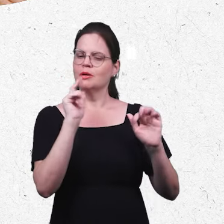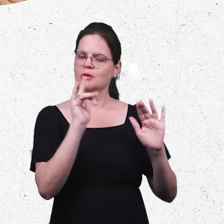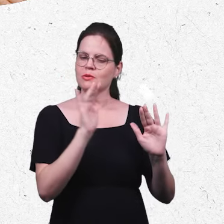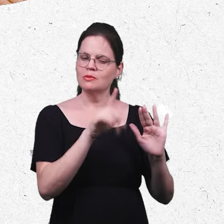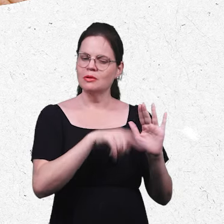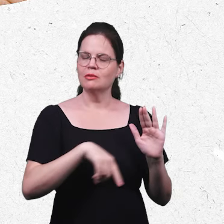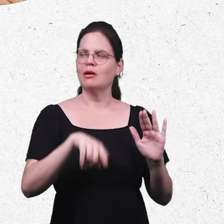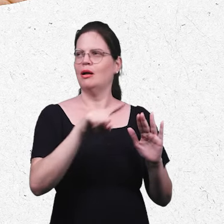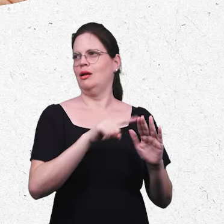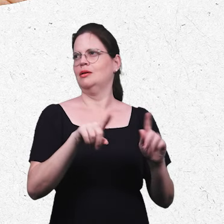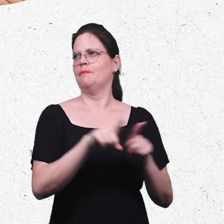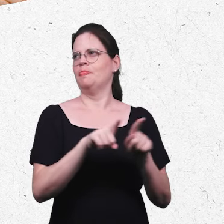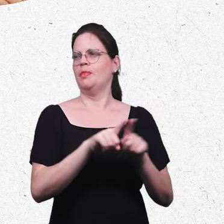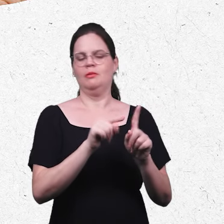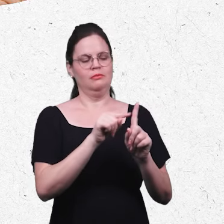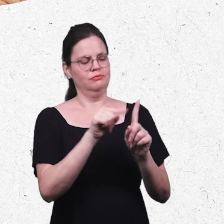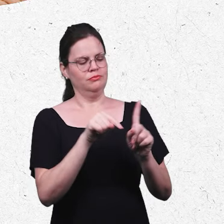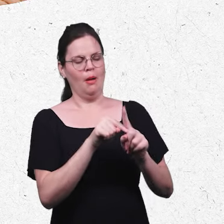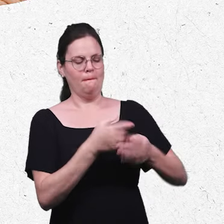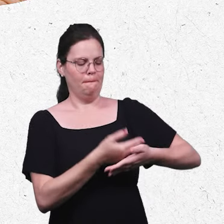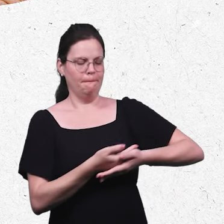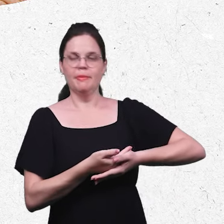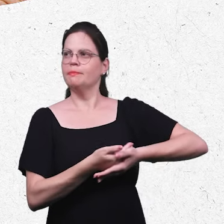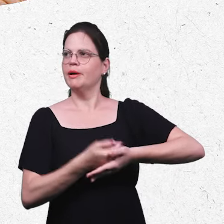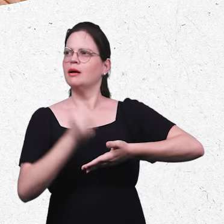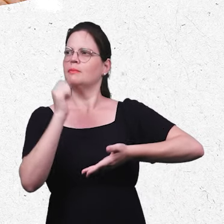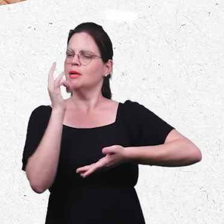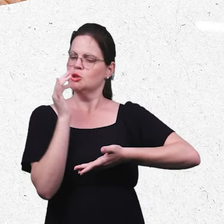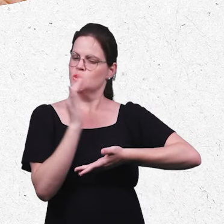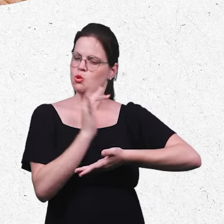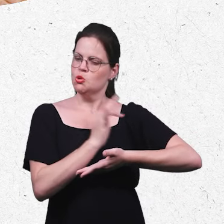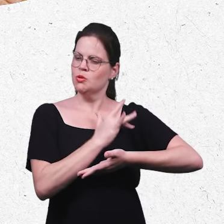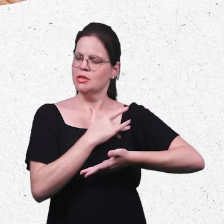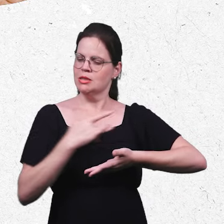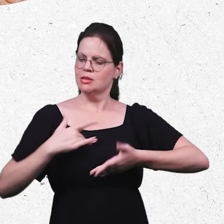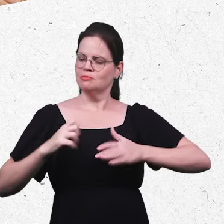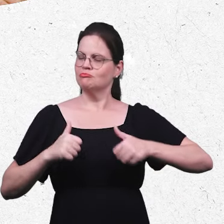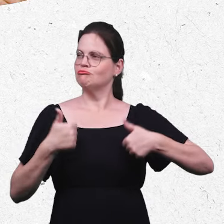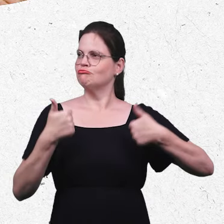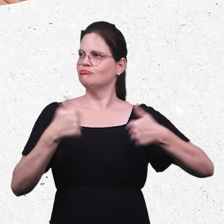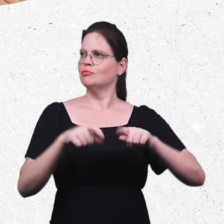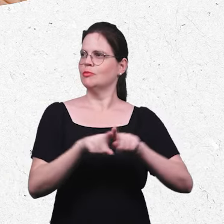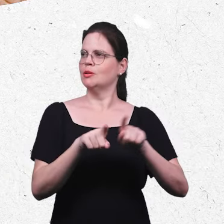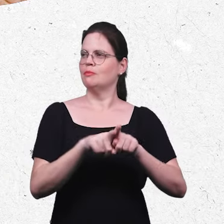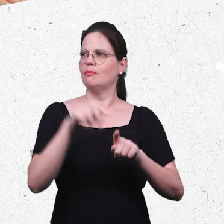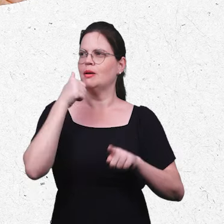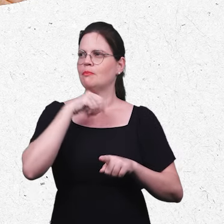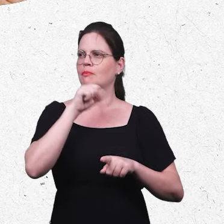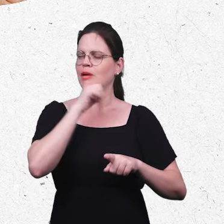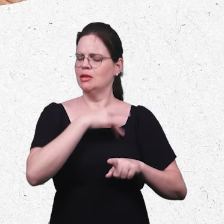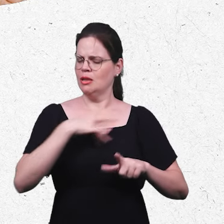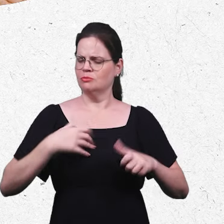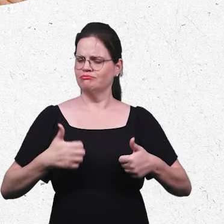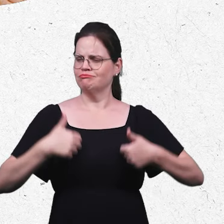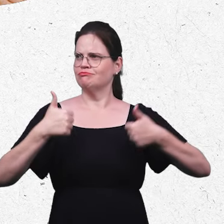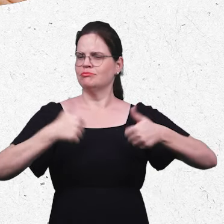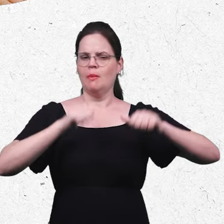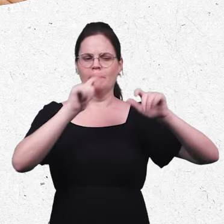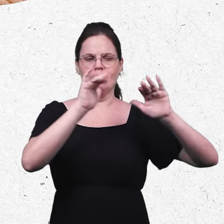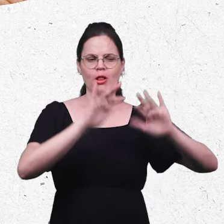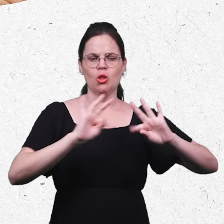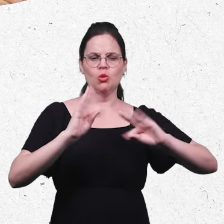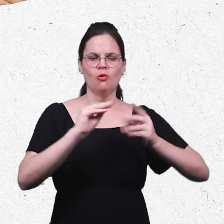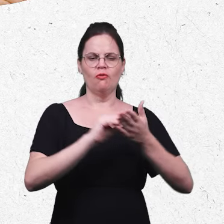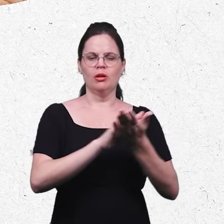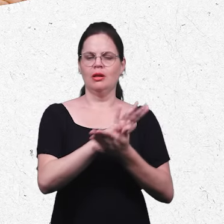Senhor possa estar abençoando, Senhor, os filhinhos que estão sendo gerados, dando saúde física a elas, ó Pai, providenciando todas as coisas,